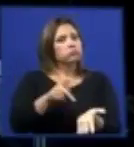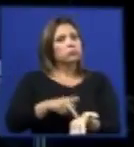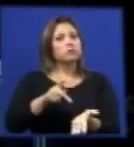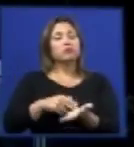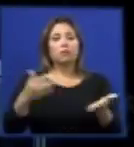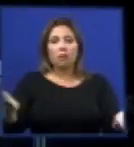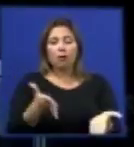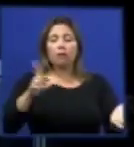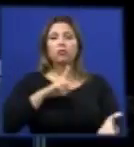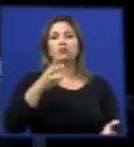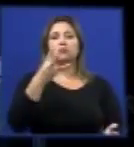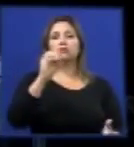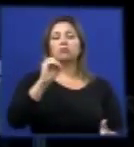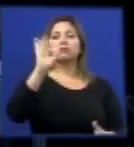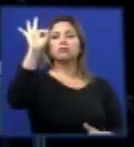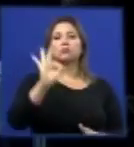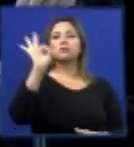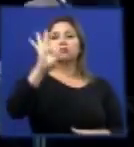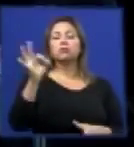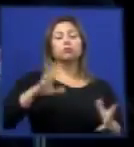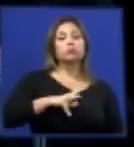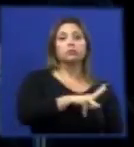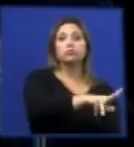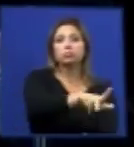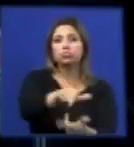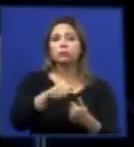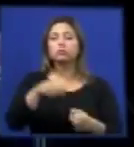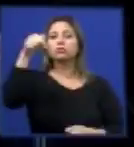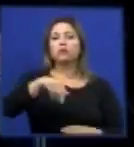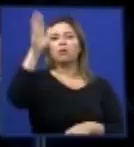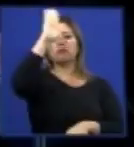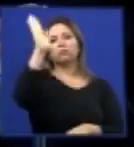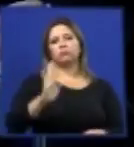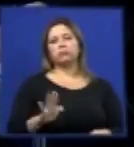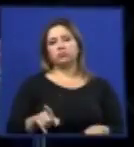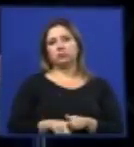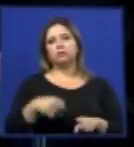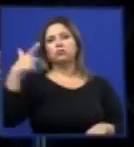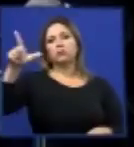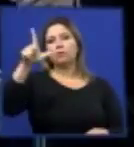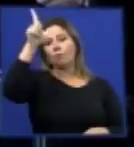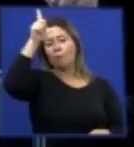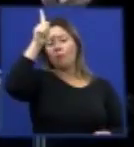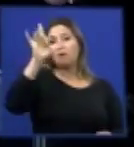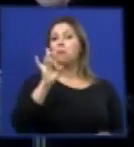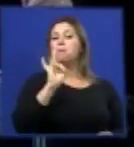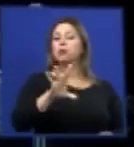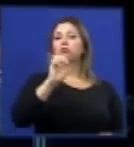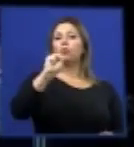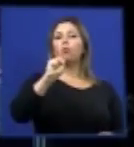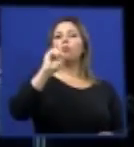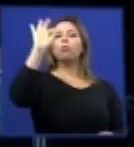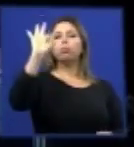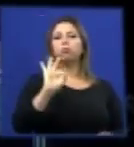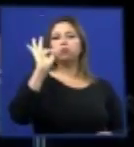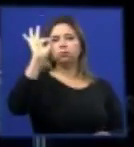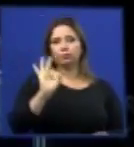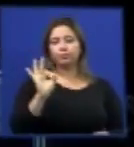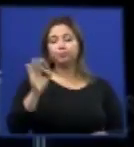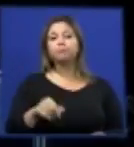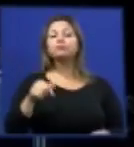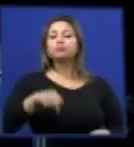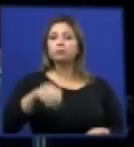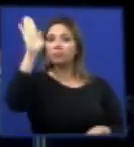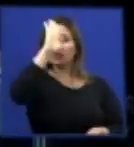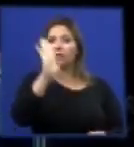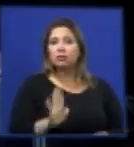30% das importações mundiais seguidos pela Alemanha que tem pouco mais de 88% o Brasil